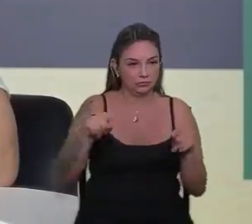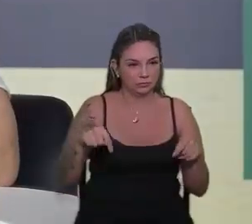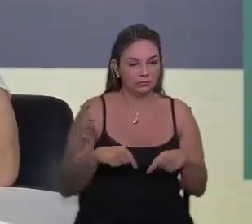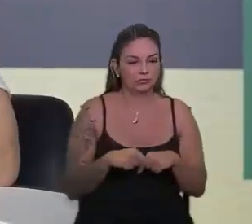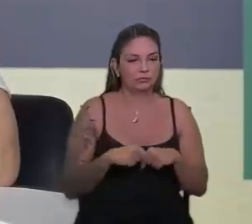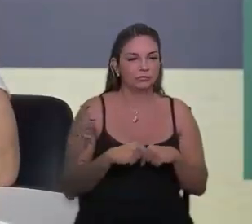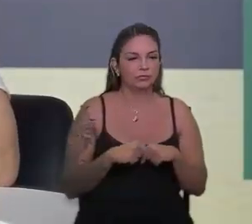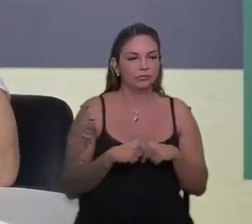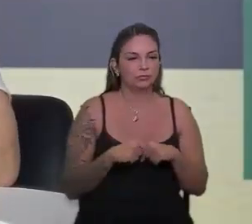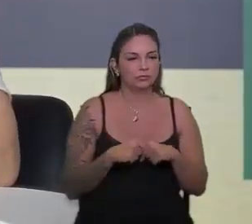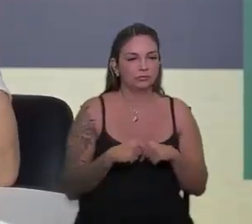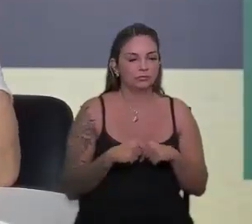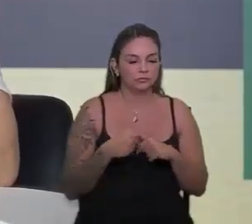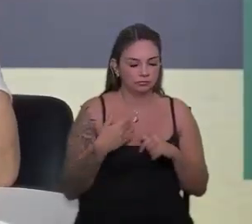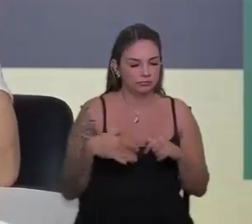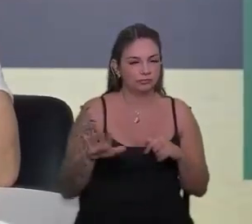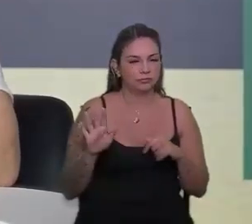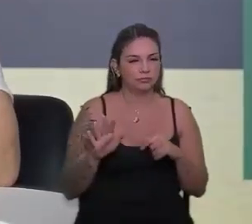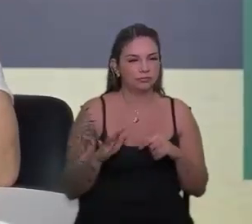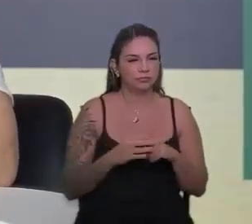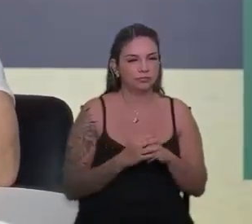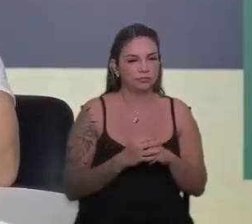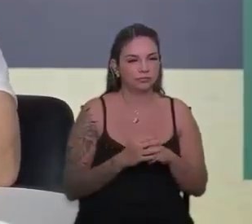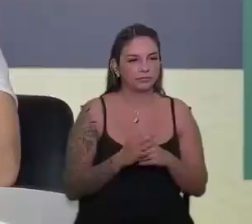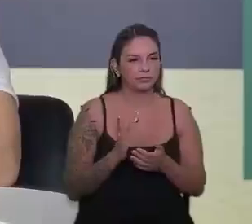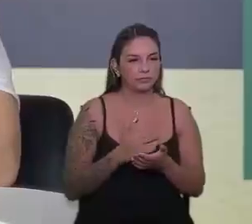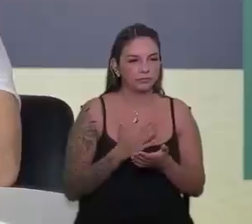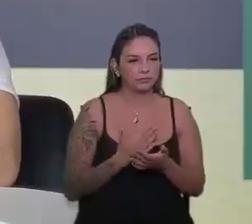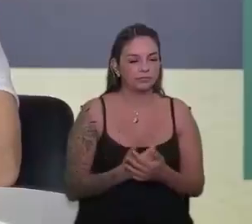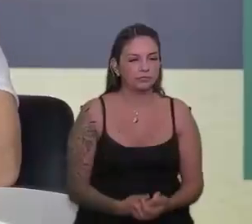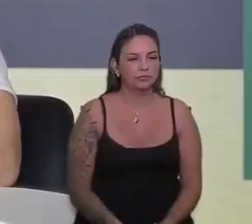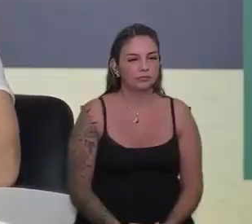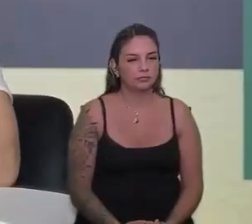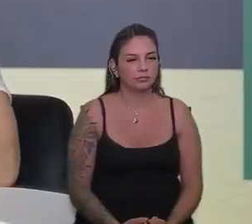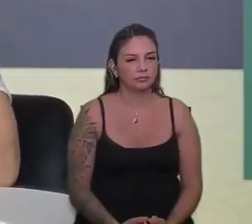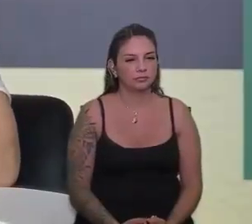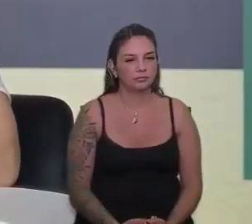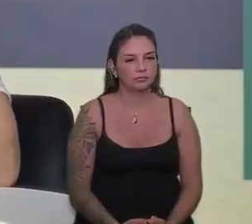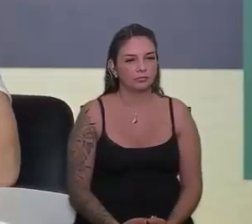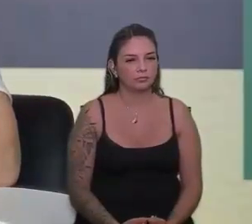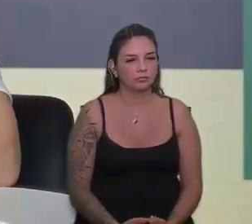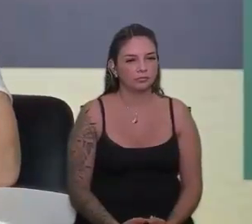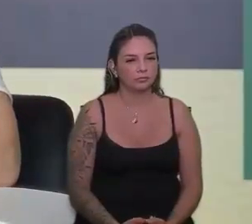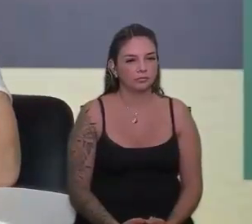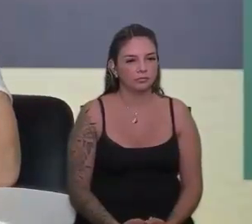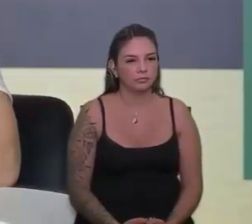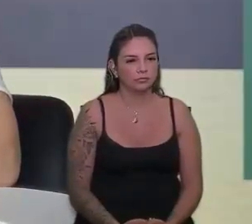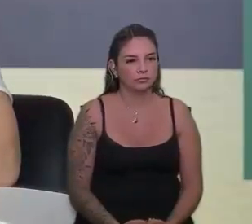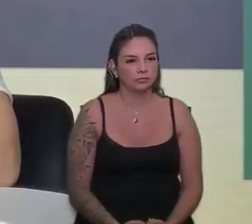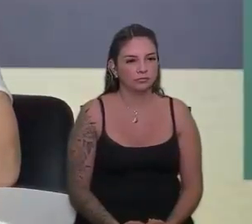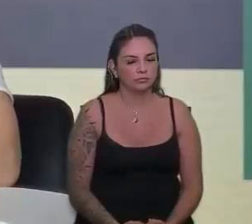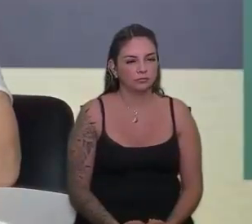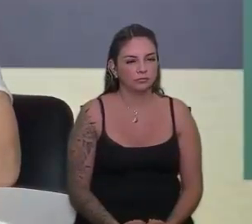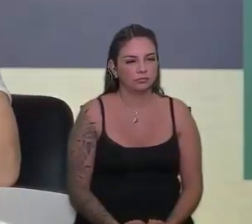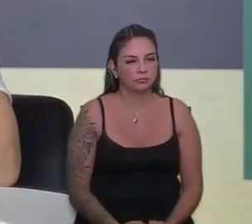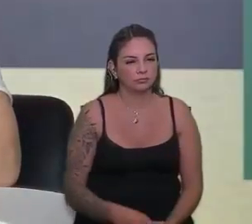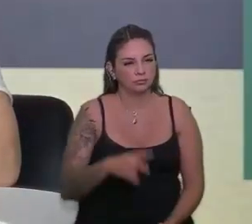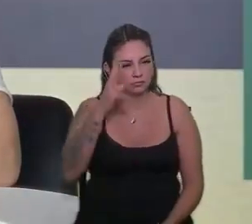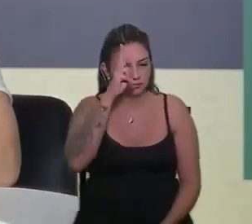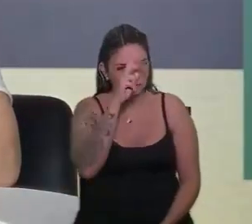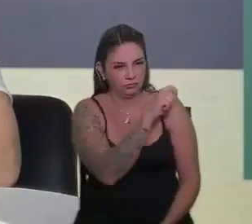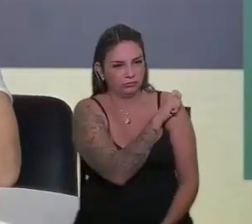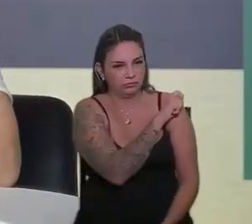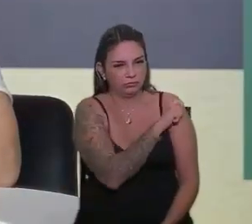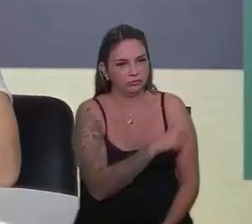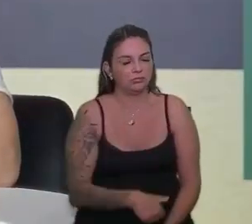aula, de levarem esses livros, de levarem essas histórias para os alunos. Eu